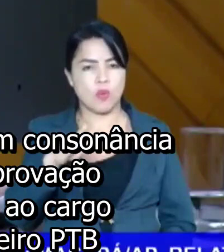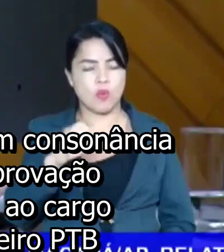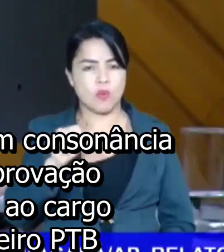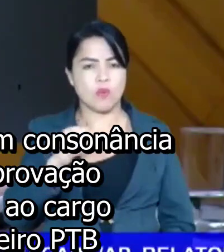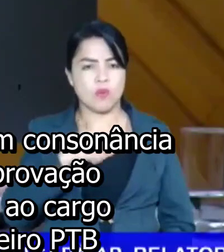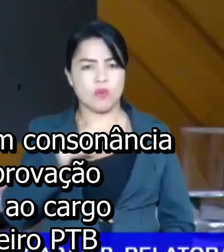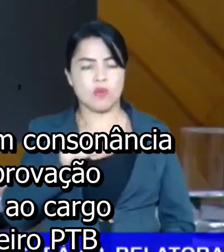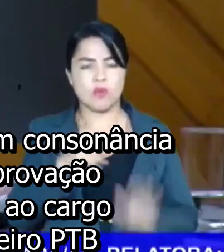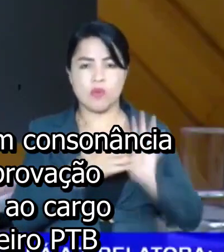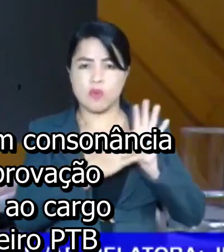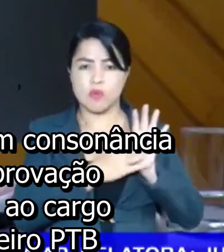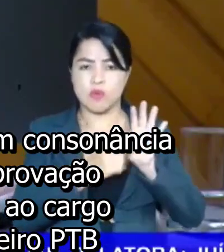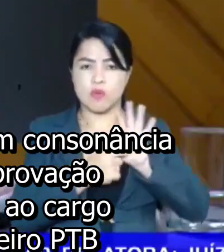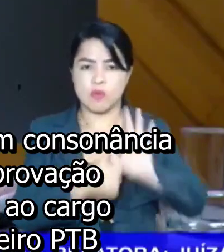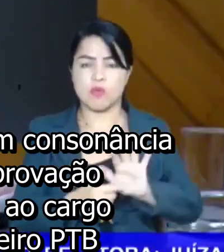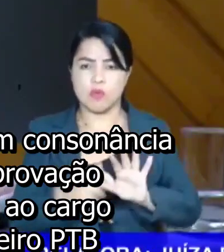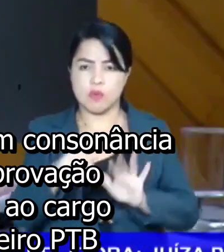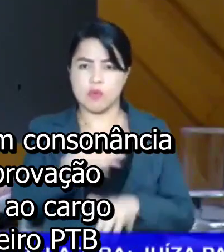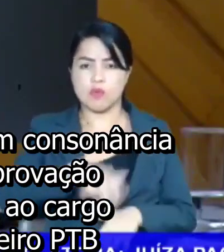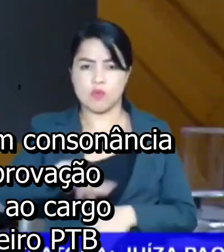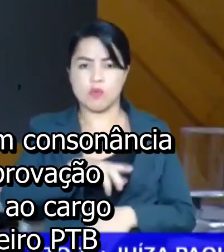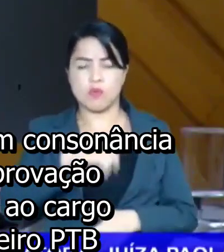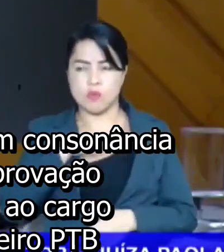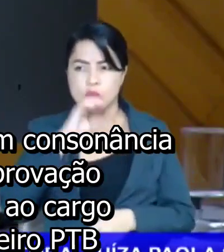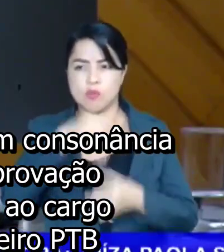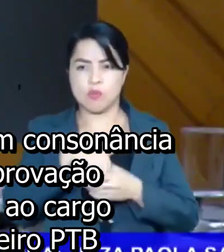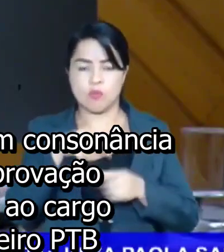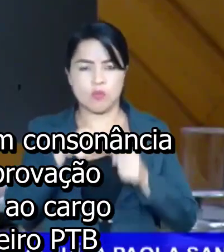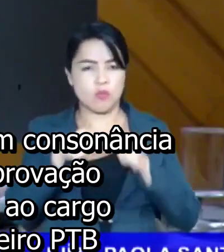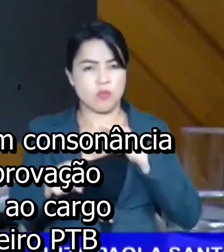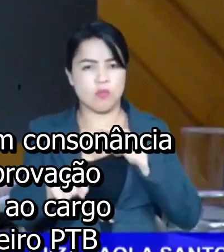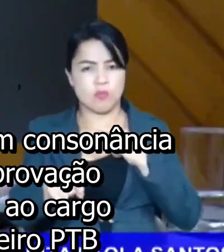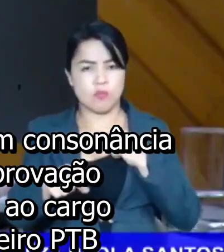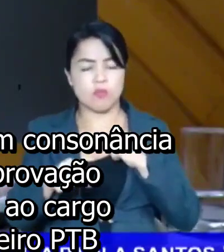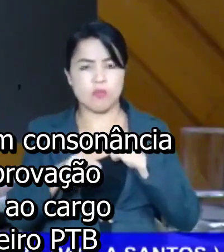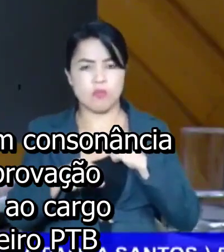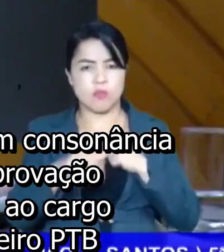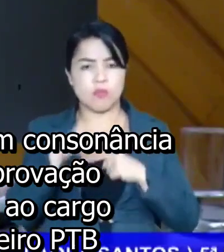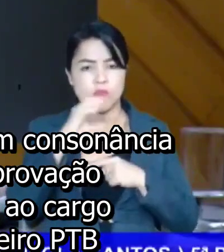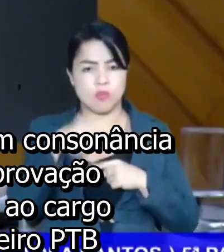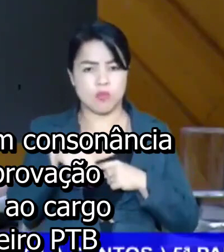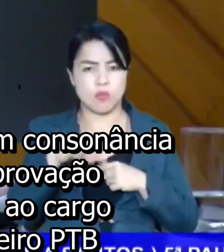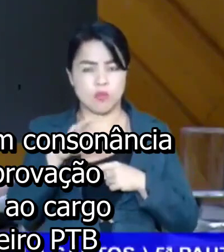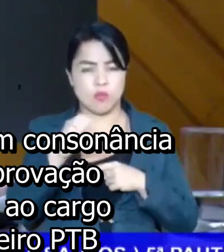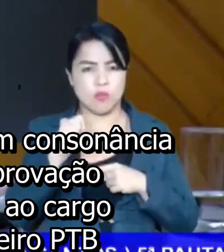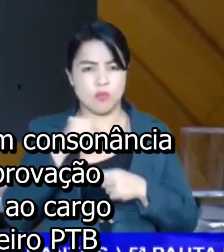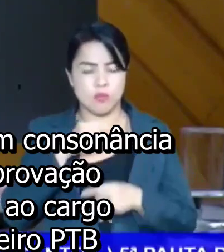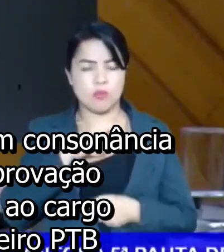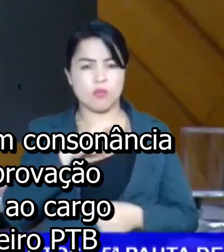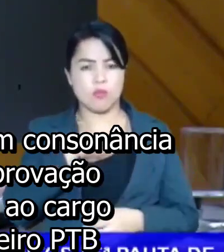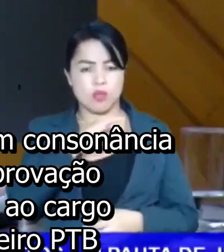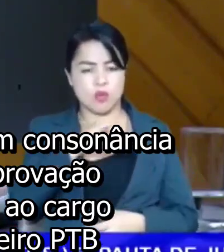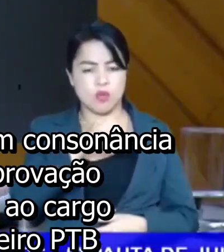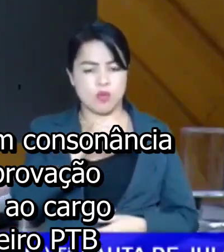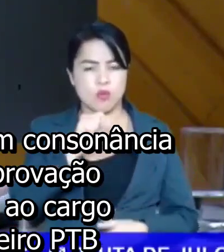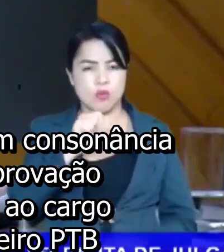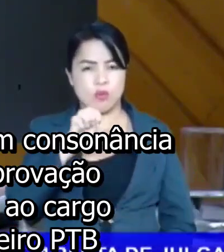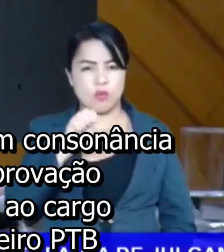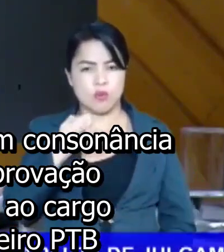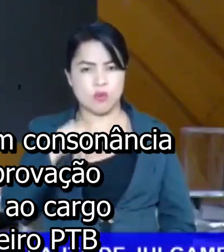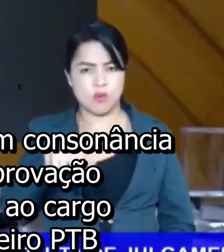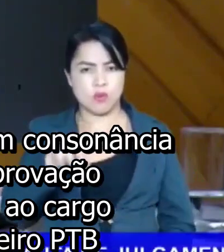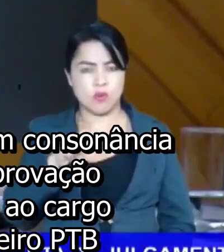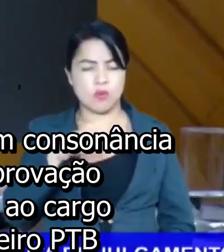em consonância com o parecer da unidade técnica, eu voto pela desaprovação das contas de Josiane Araújo Nascimento, candidata ao cargo de